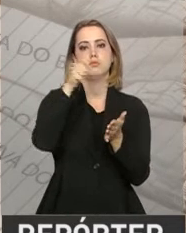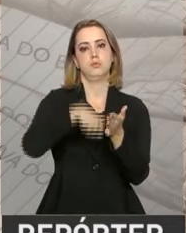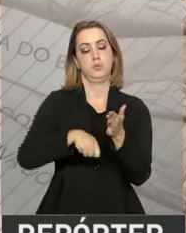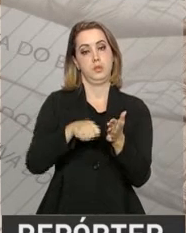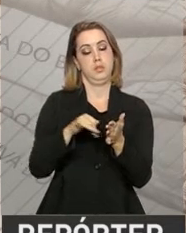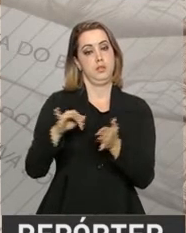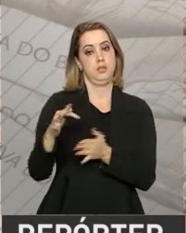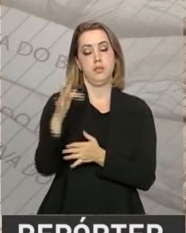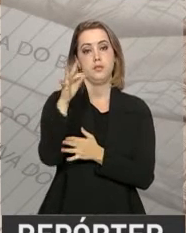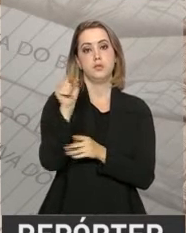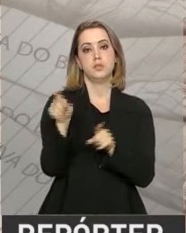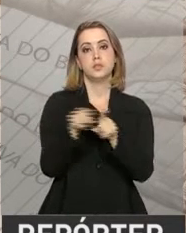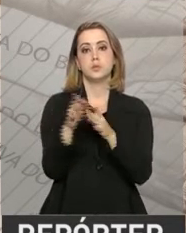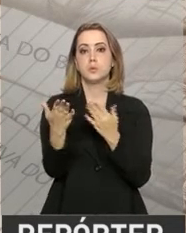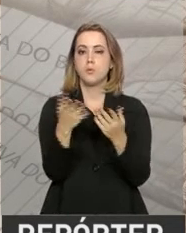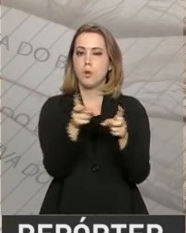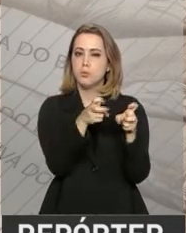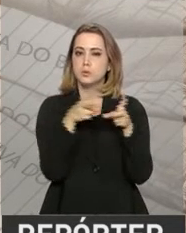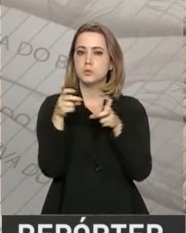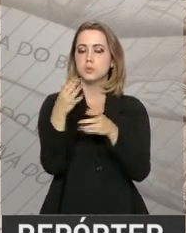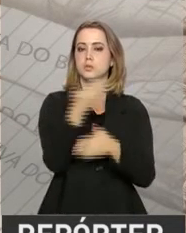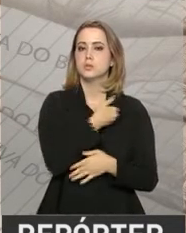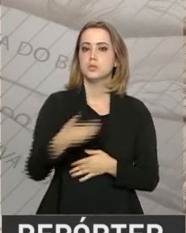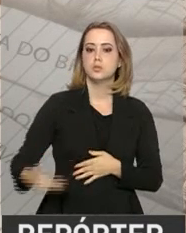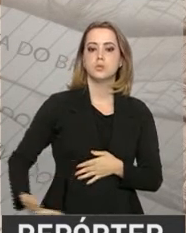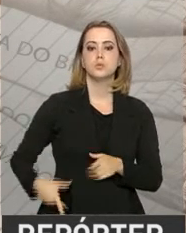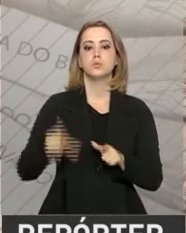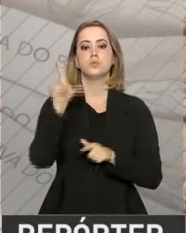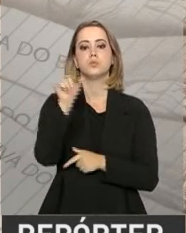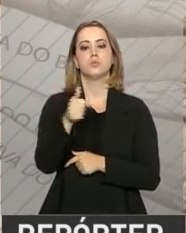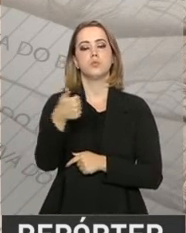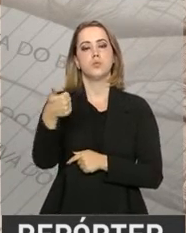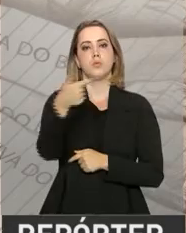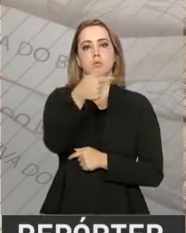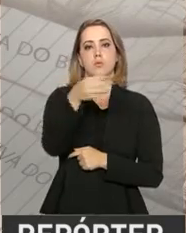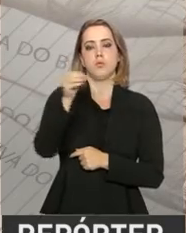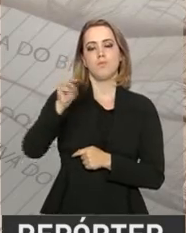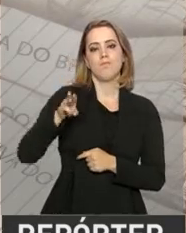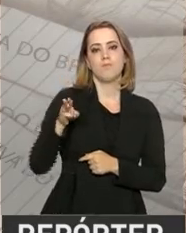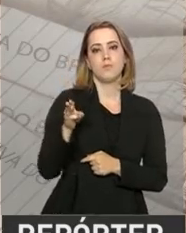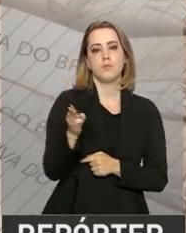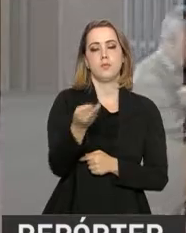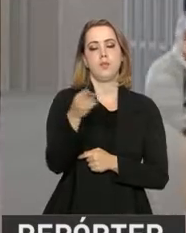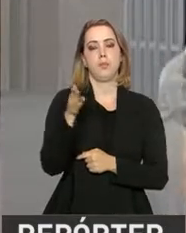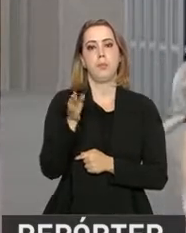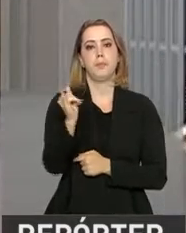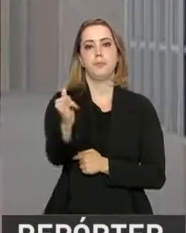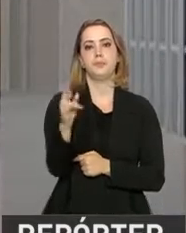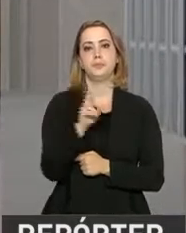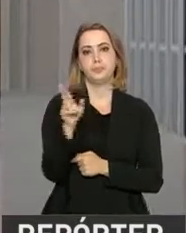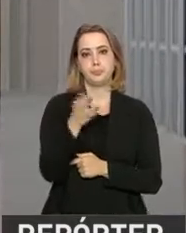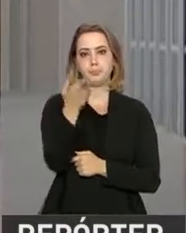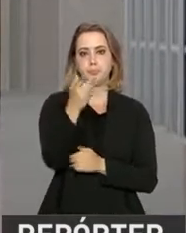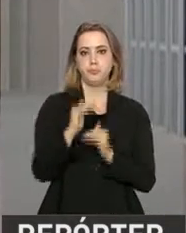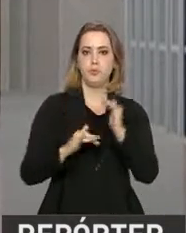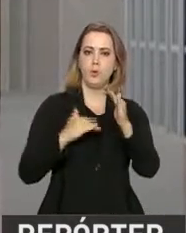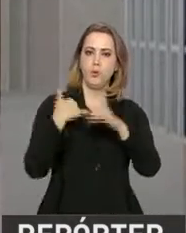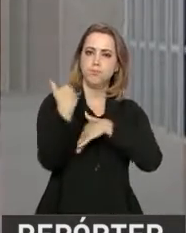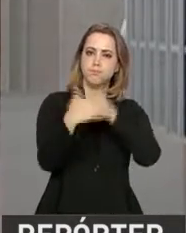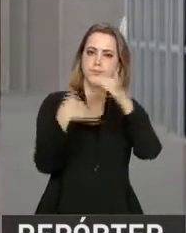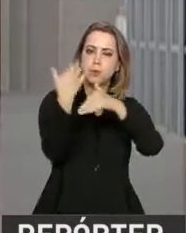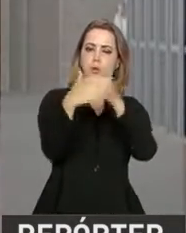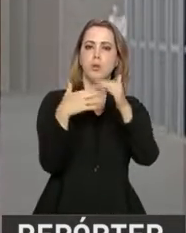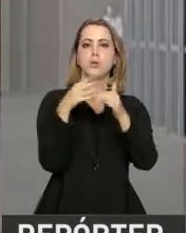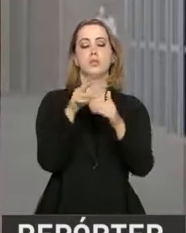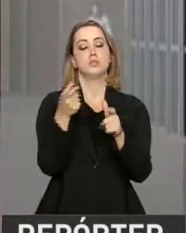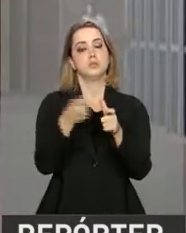do governo é fechar o ano com um déficit de 170 bilhões e meio de reais. O crescimento da despesa com a